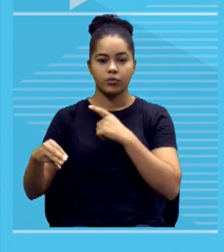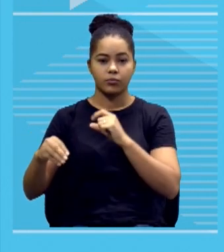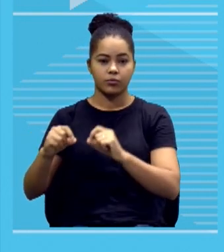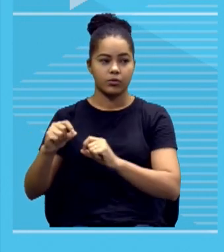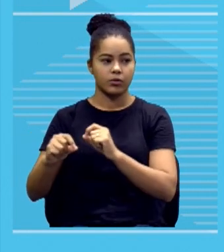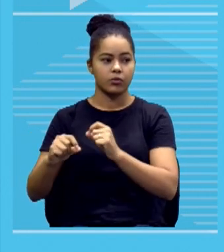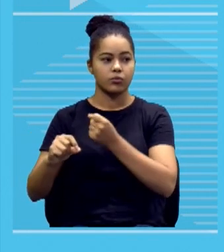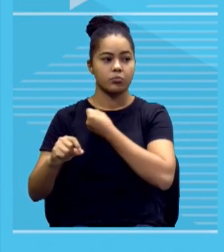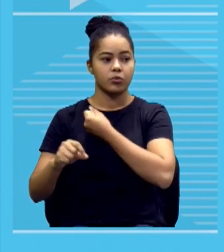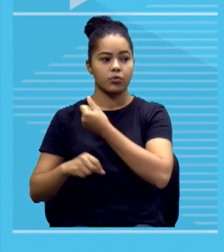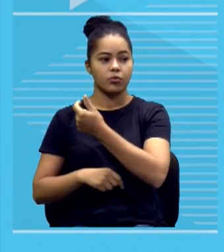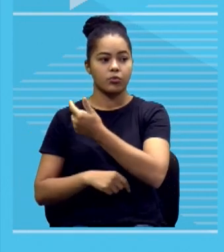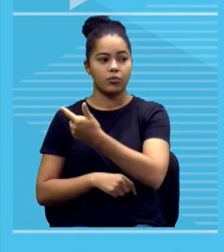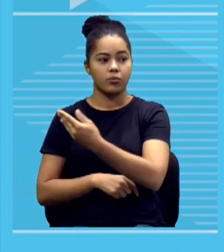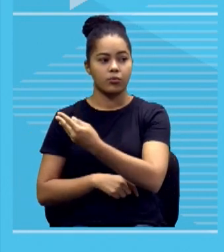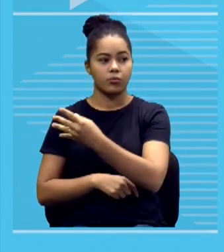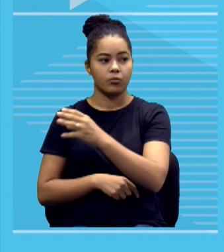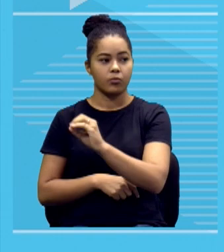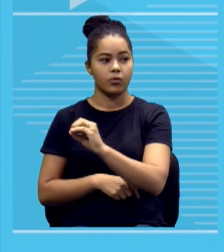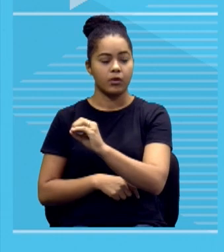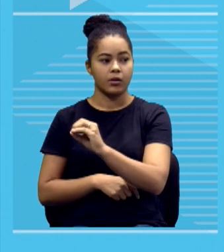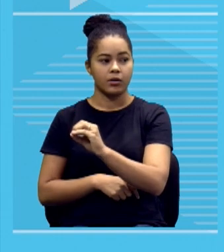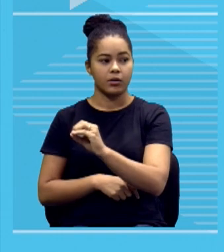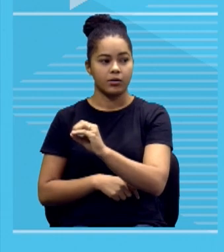40. Resistência vale 5.